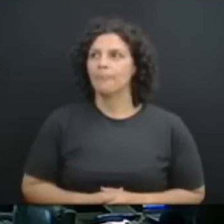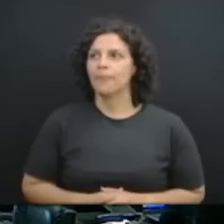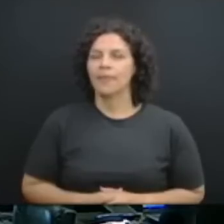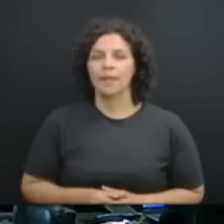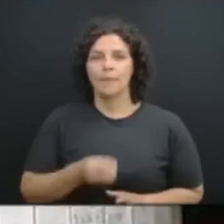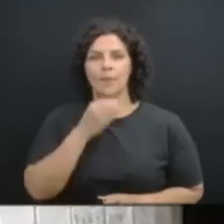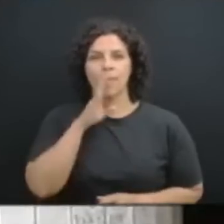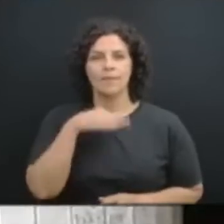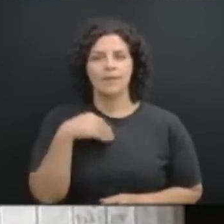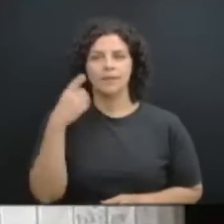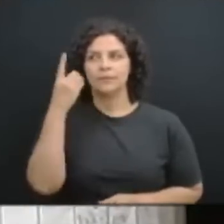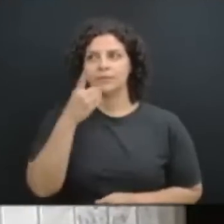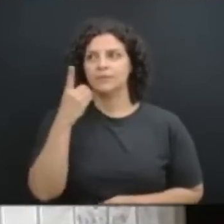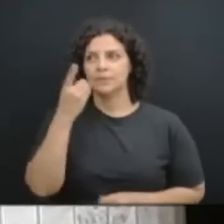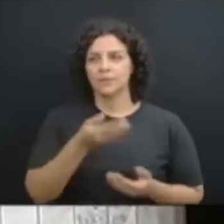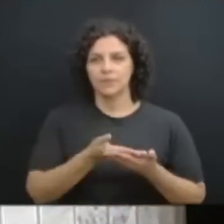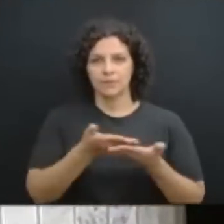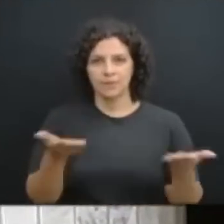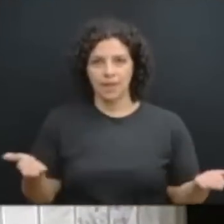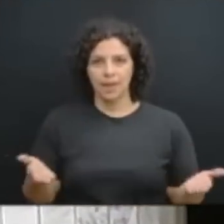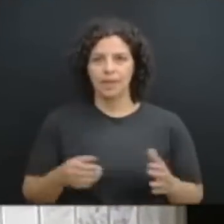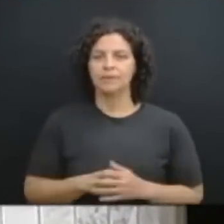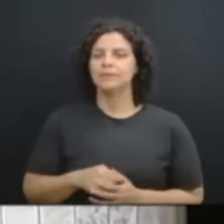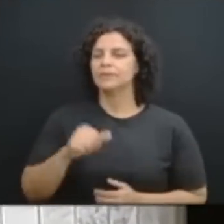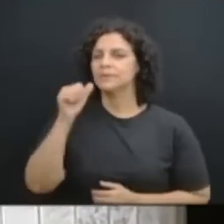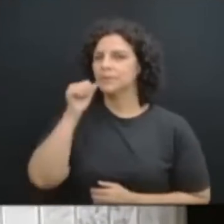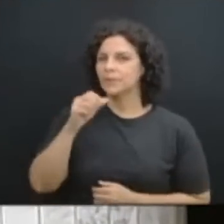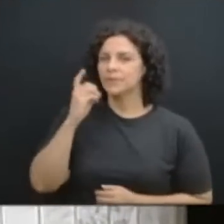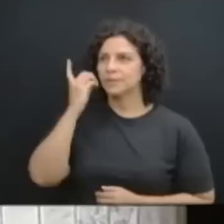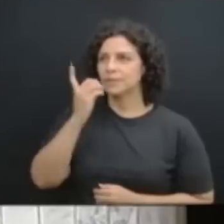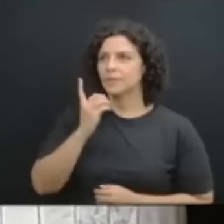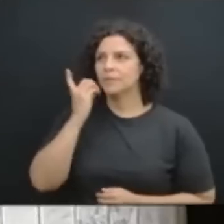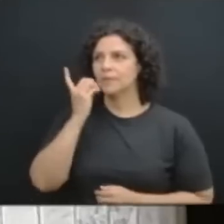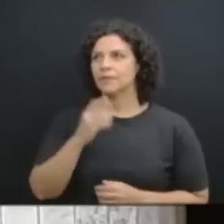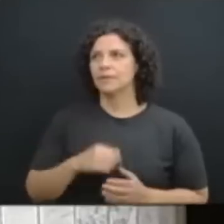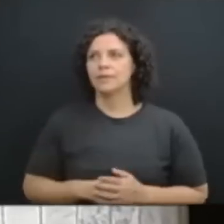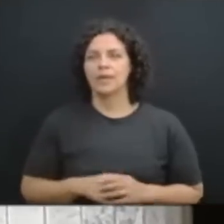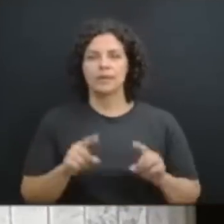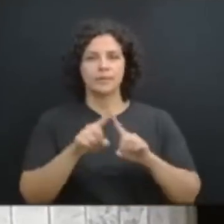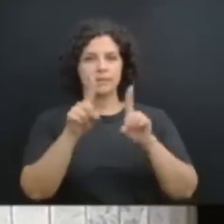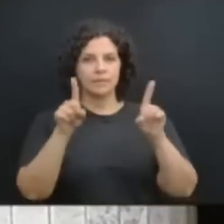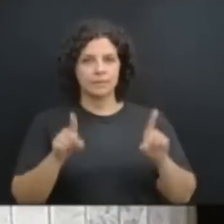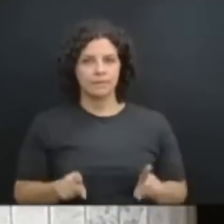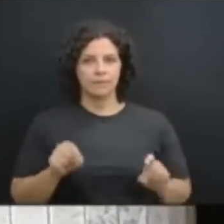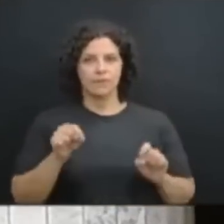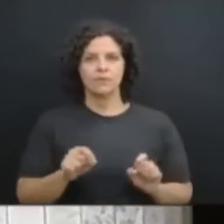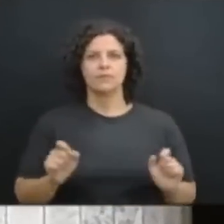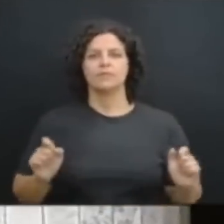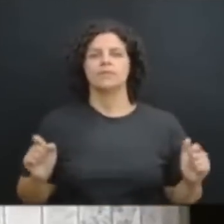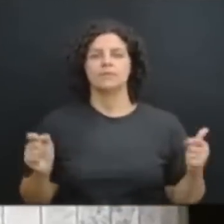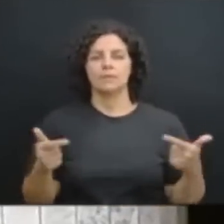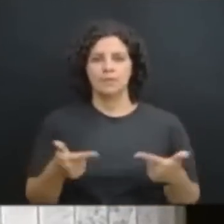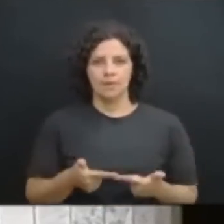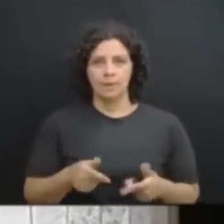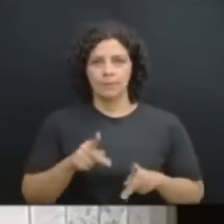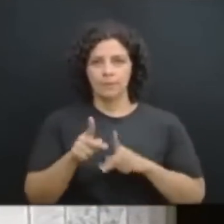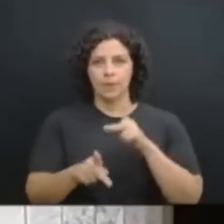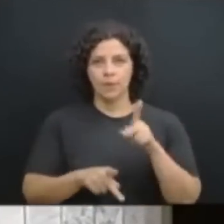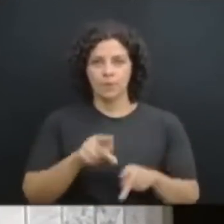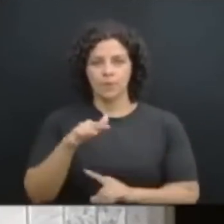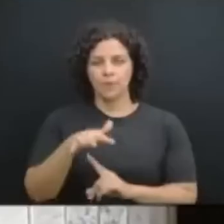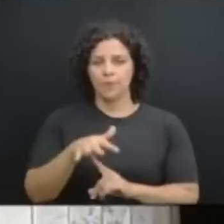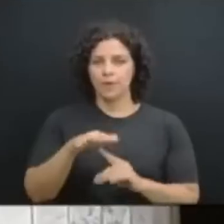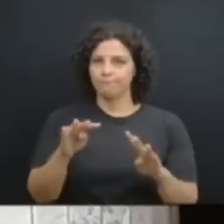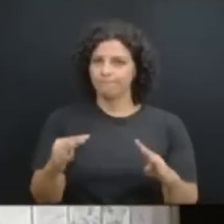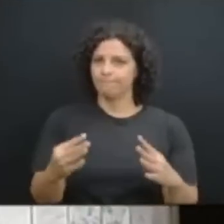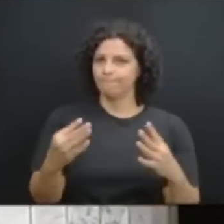Boa tarde, senhores deputados, senhoras deputadas, servidores dessa casa, população